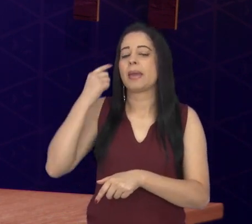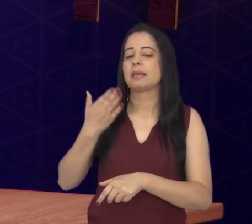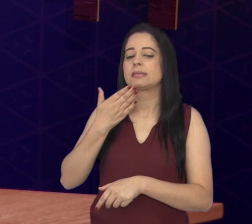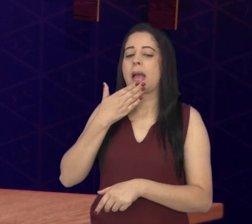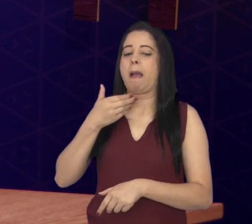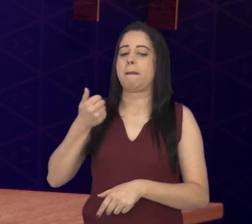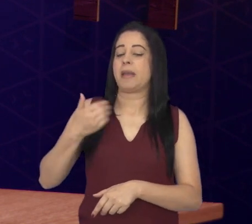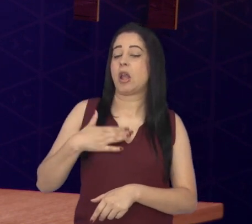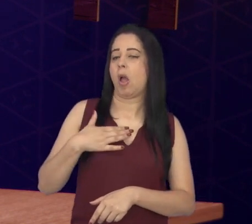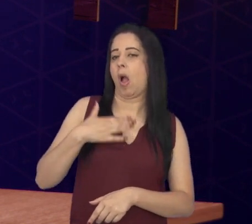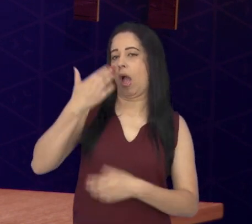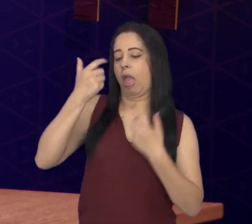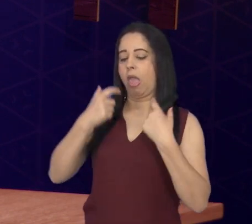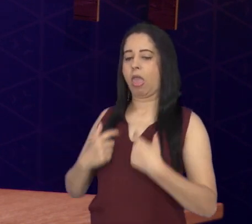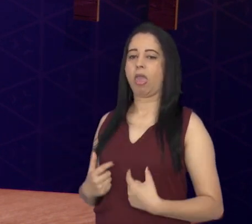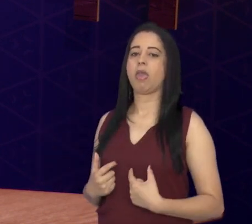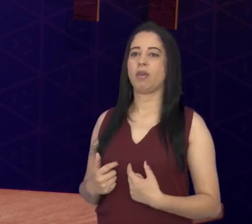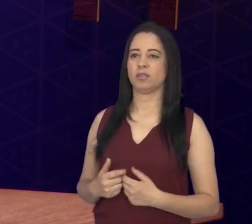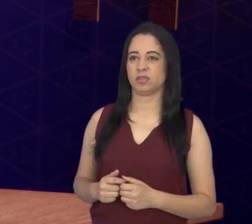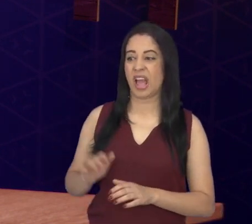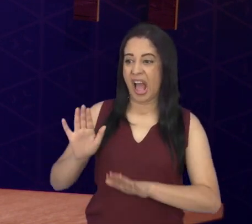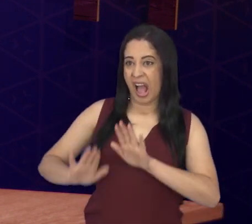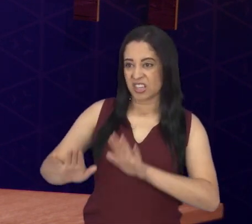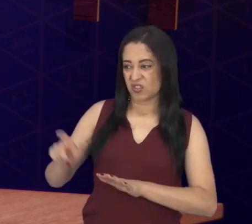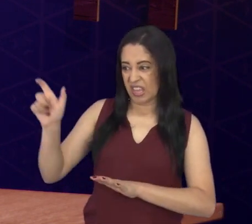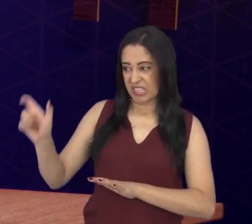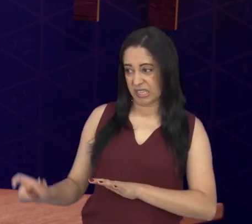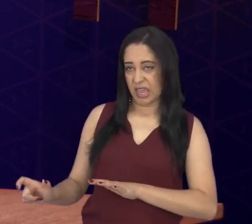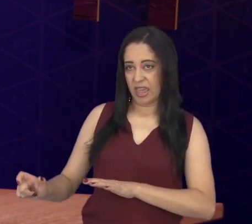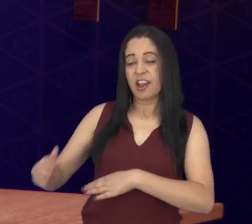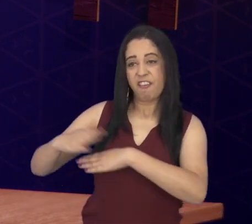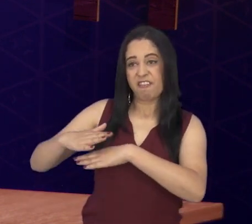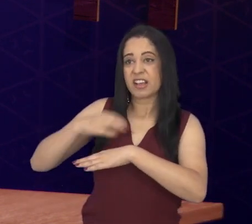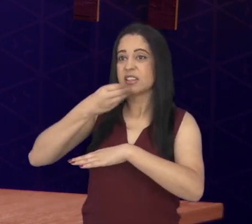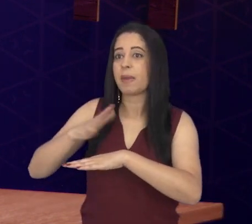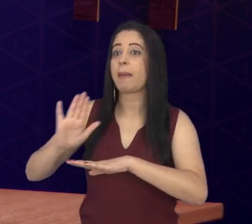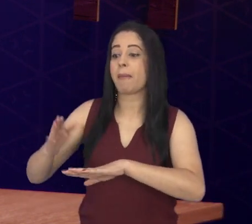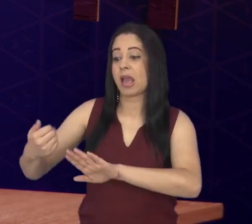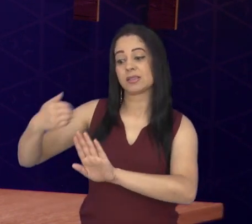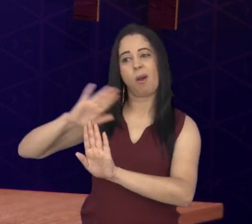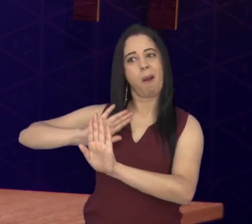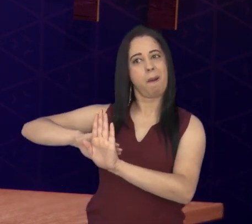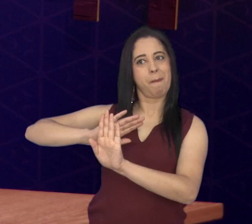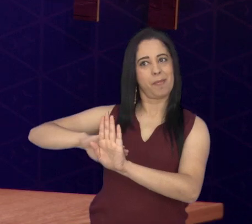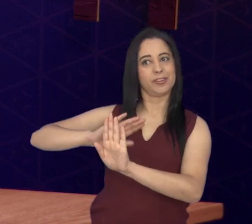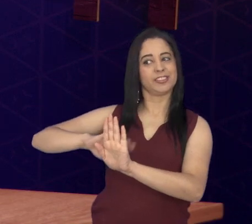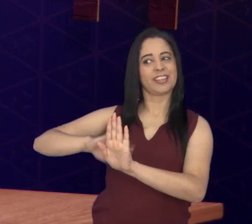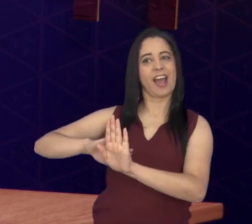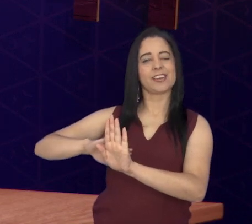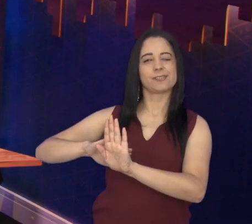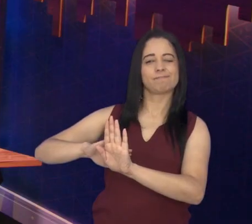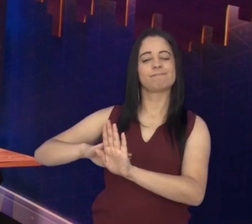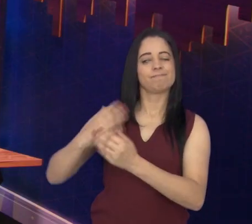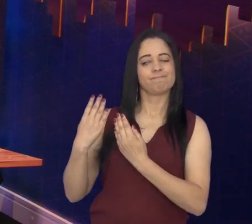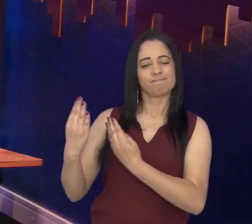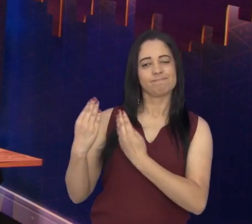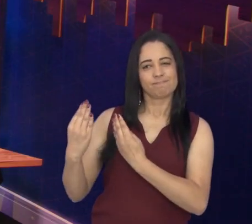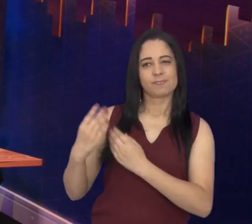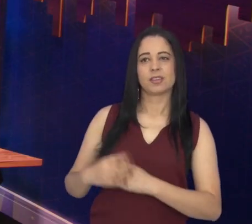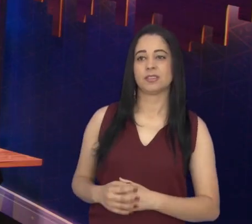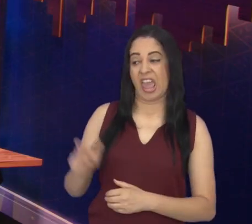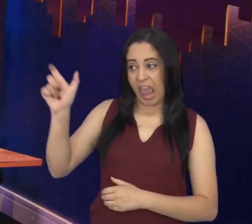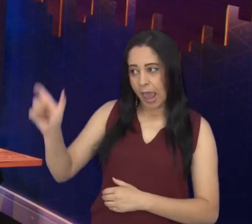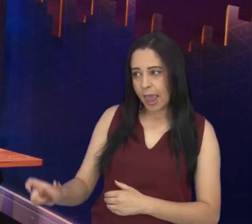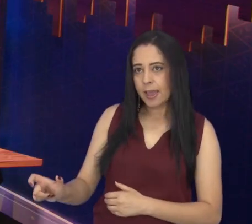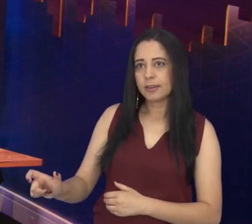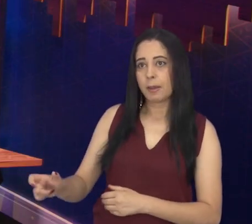olhar pro lado dele, às vezes até fazer o bem, mas que vai beneficiar ele e tal. Precisa ser um cara